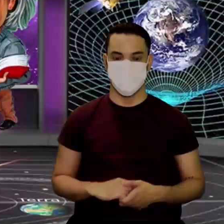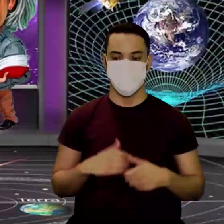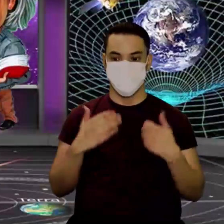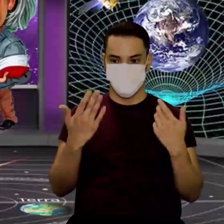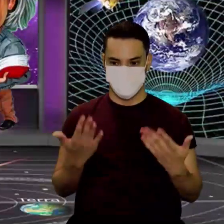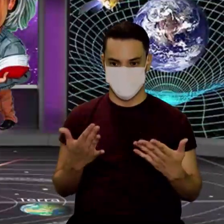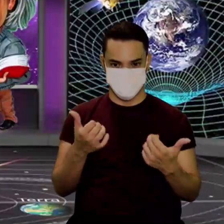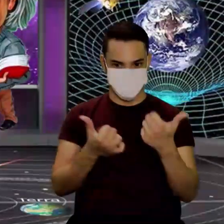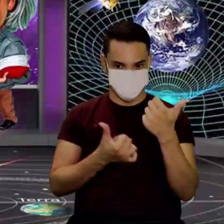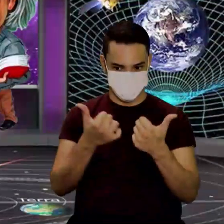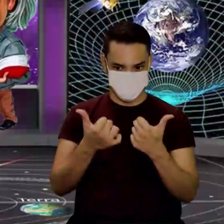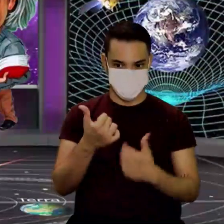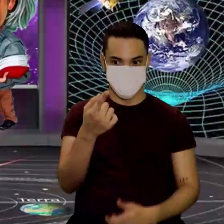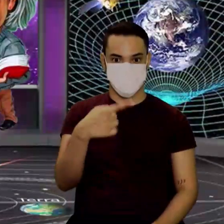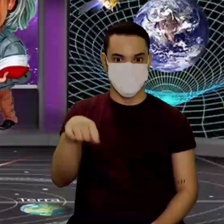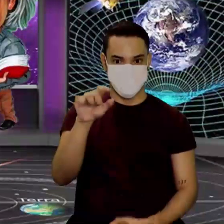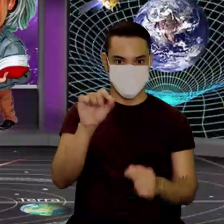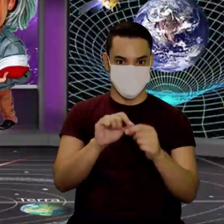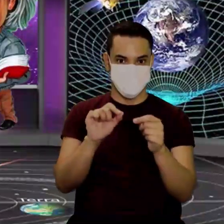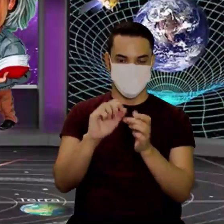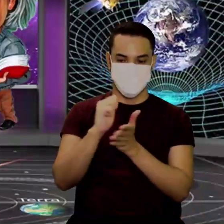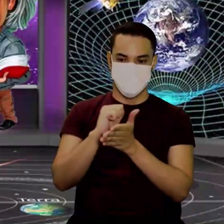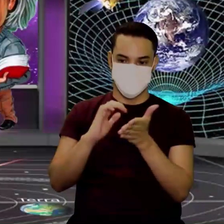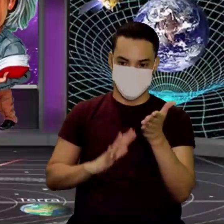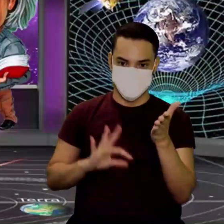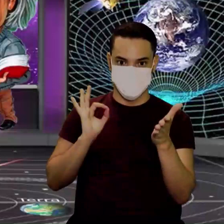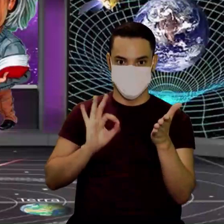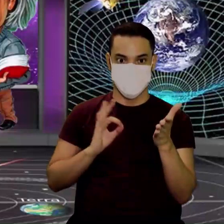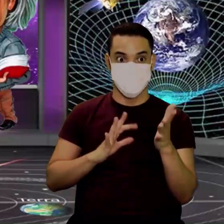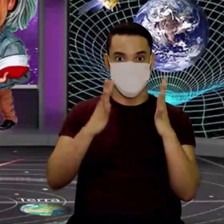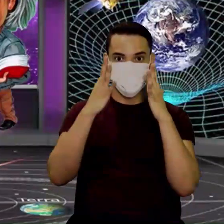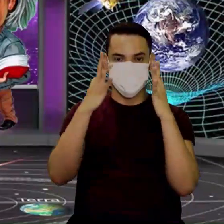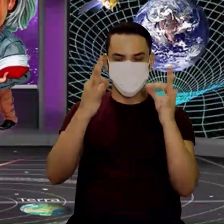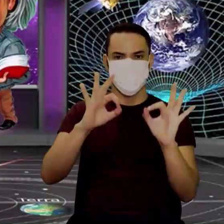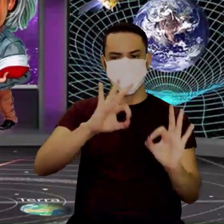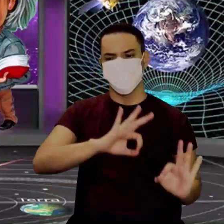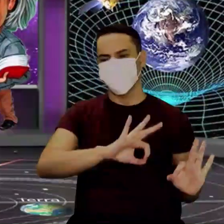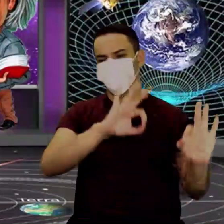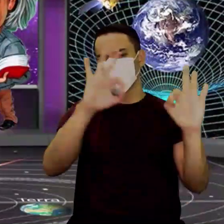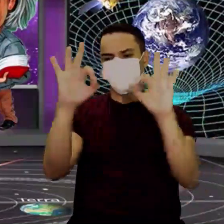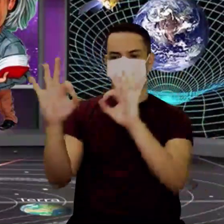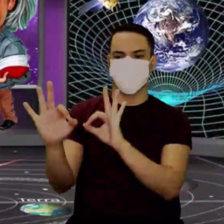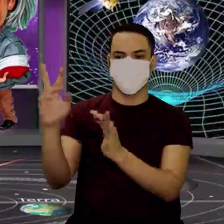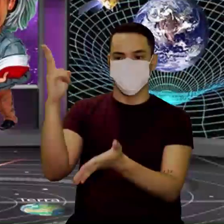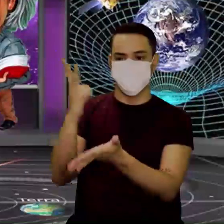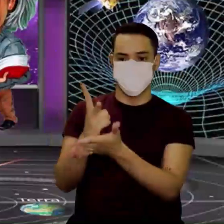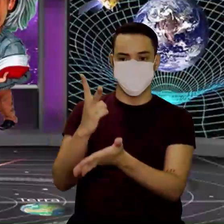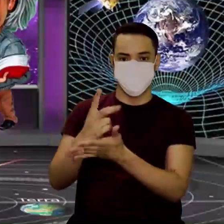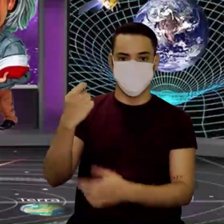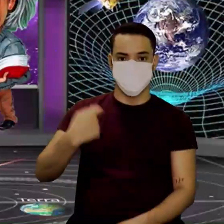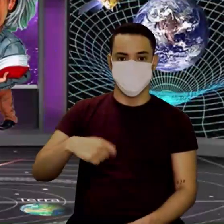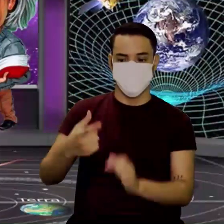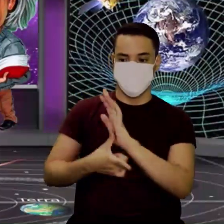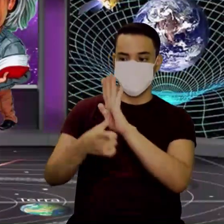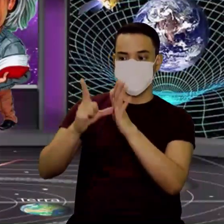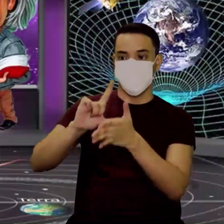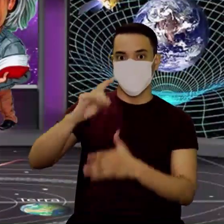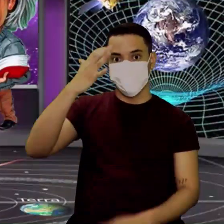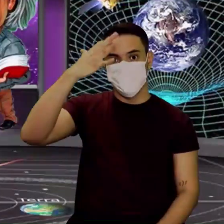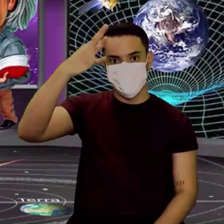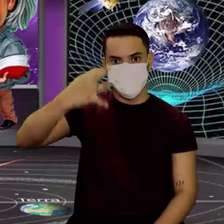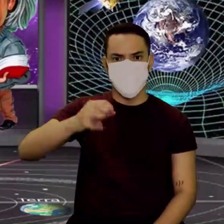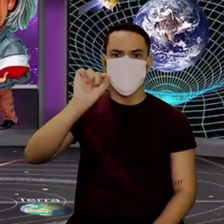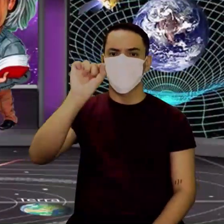Então, pessoal, beleza? Fizeram as atividades? Estão prestando atenção aí que você sempre tem que ter uma noção de onde usar, o